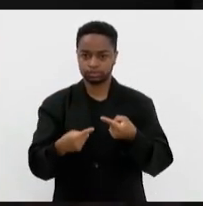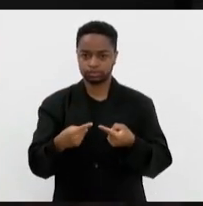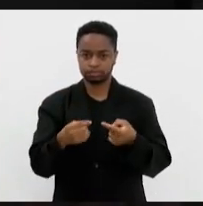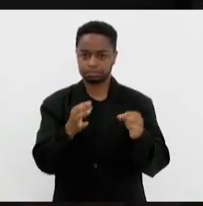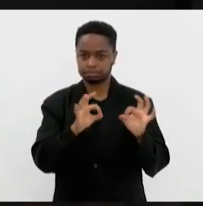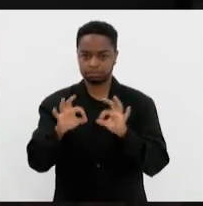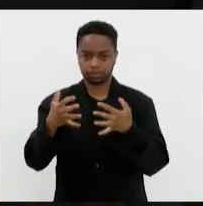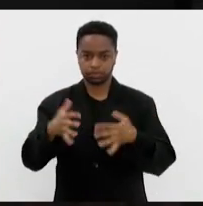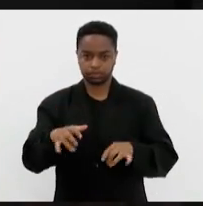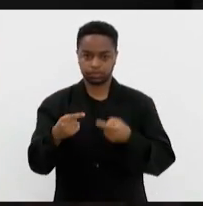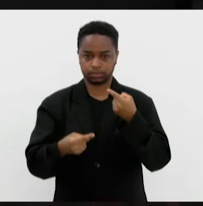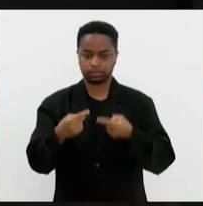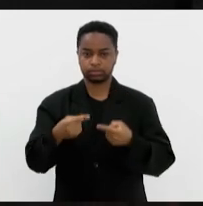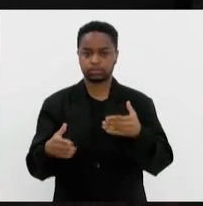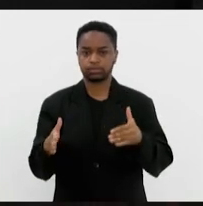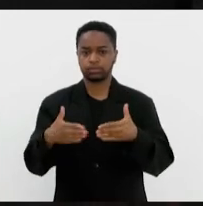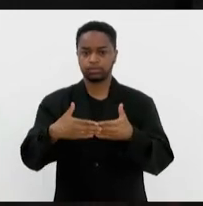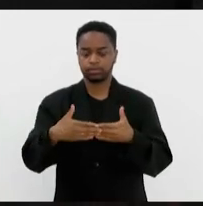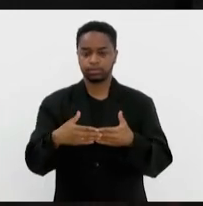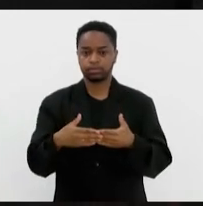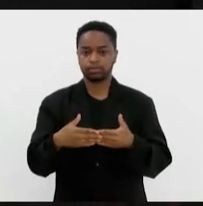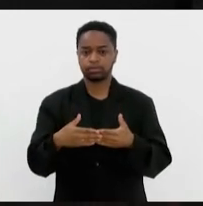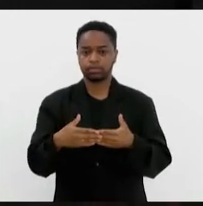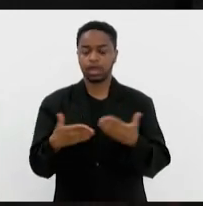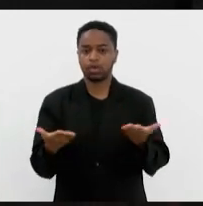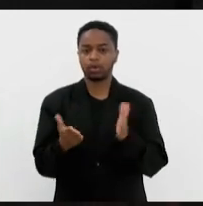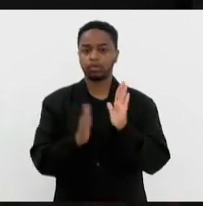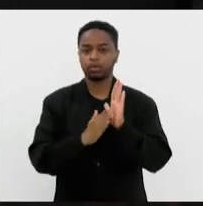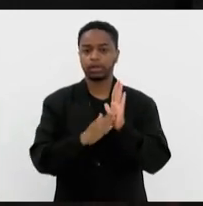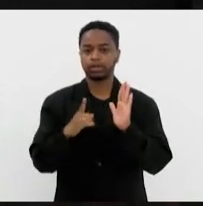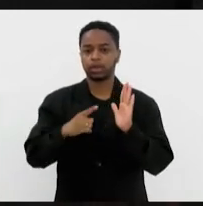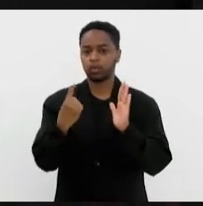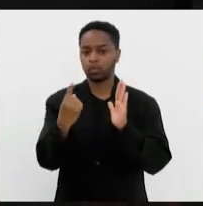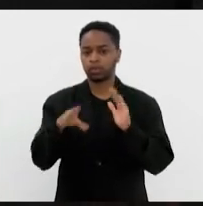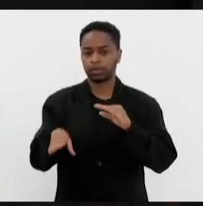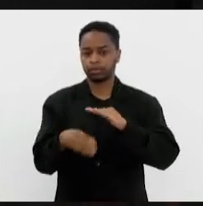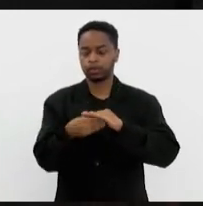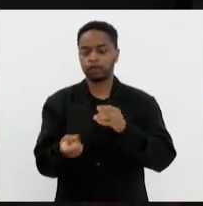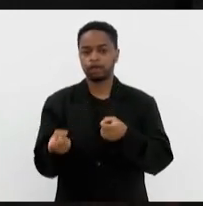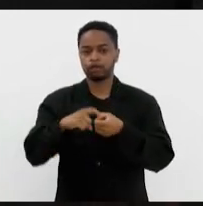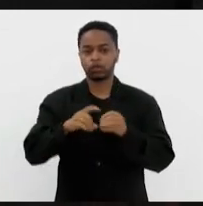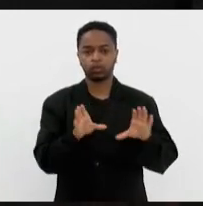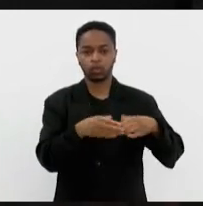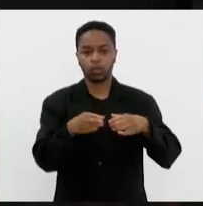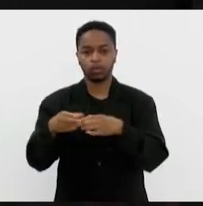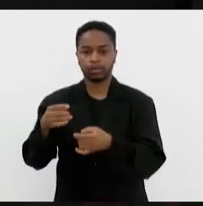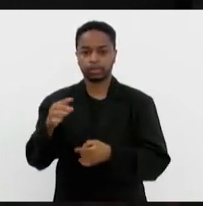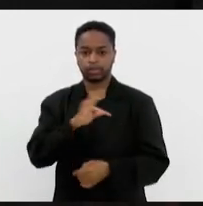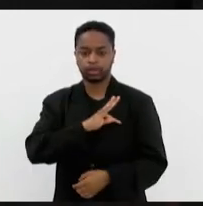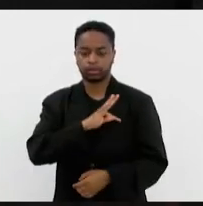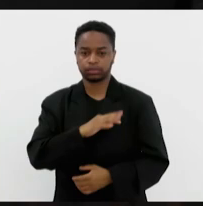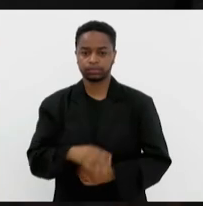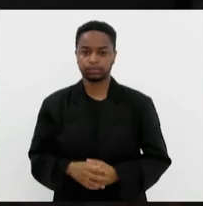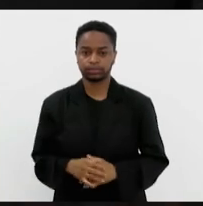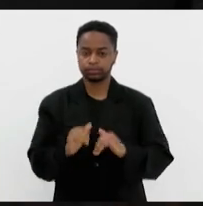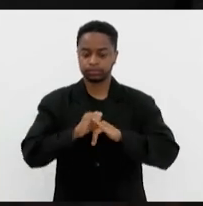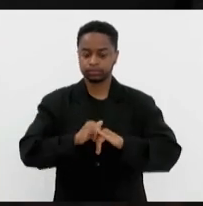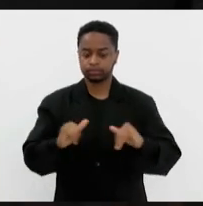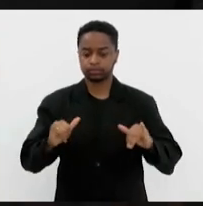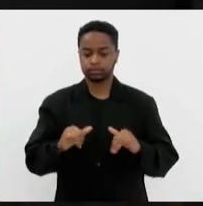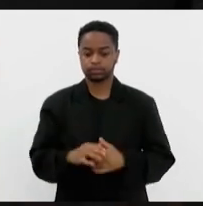Não havendo quem queira discutir, encerrada a discussão. A presente proposta recebeu uma emenda e retorna às comissões técnicas.